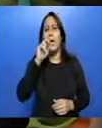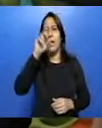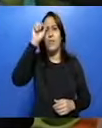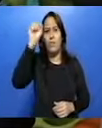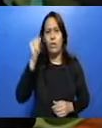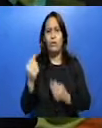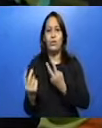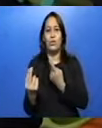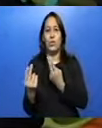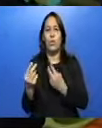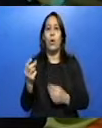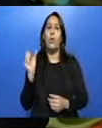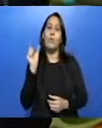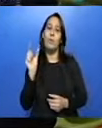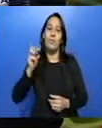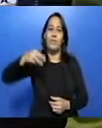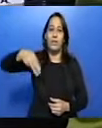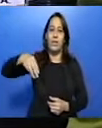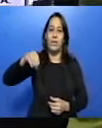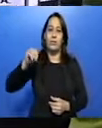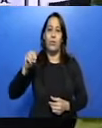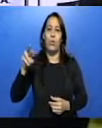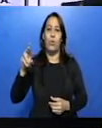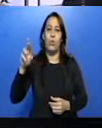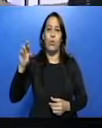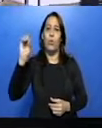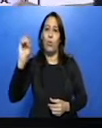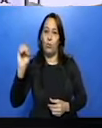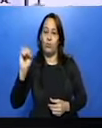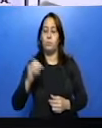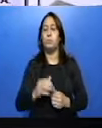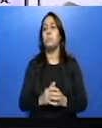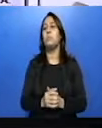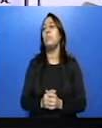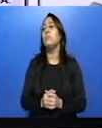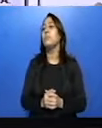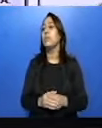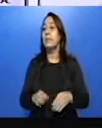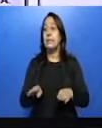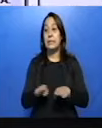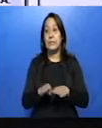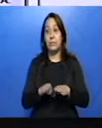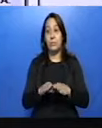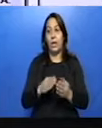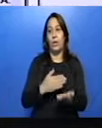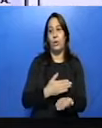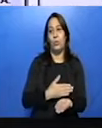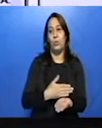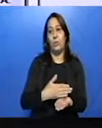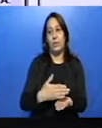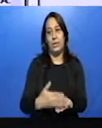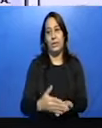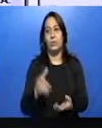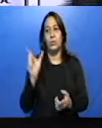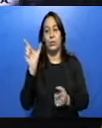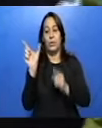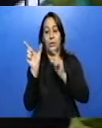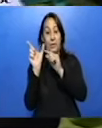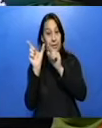Em início de palavra, a letra R tem o mesmo som forte que em